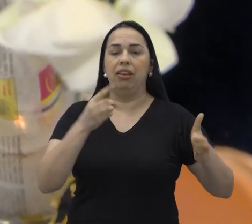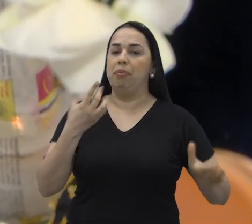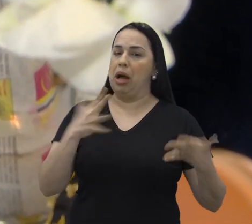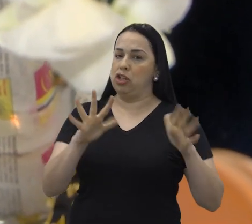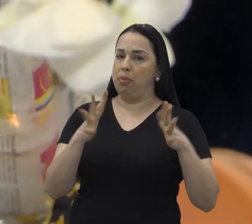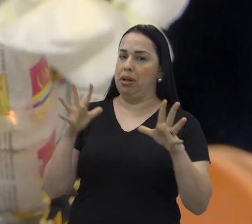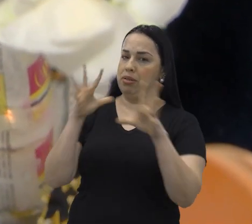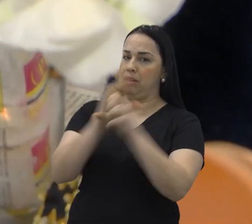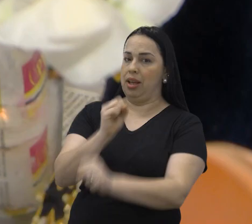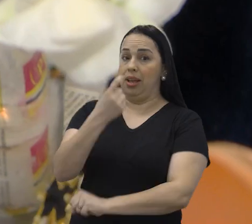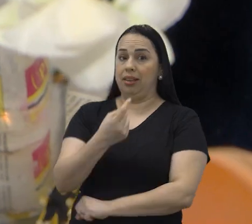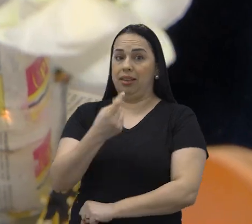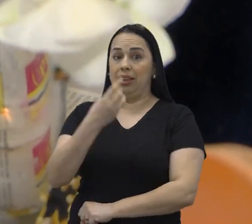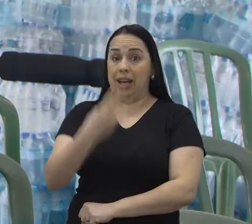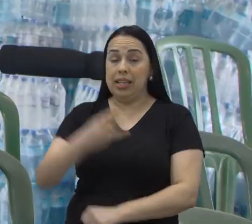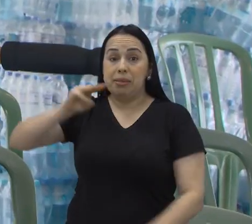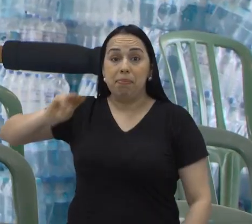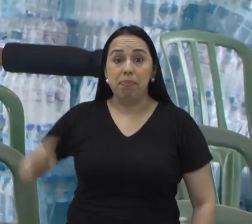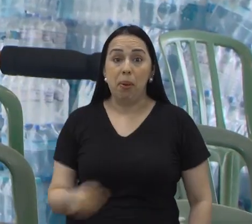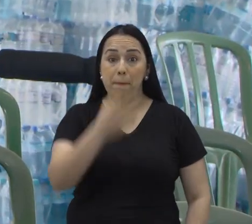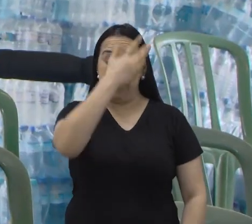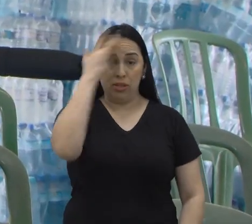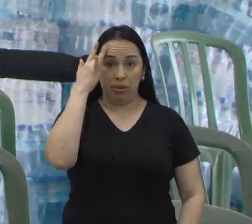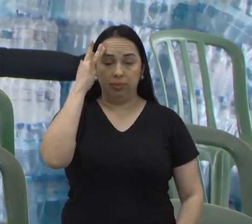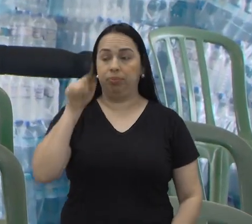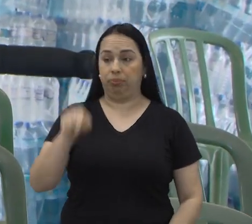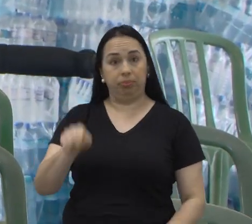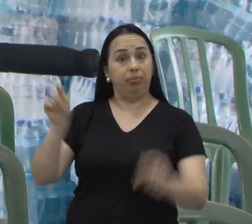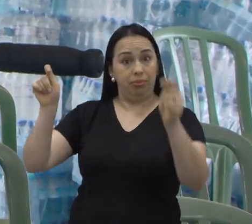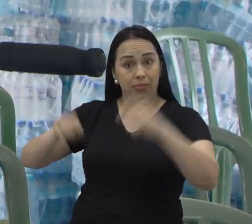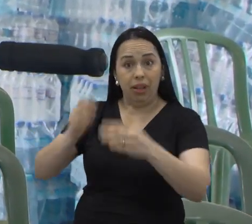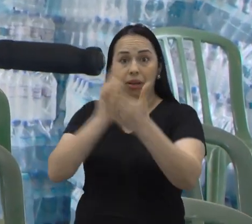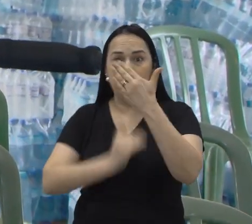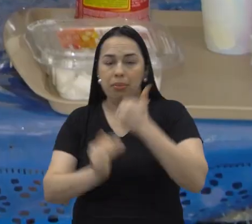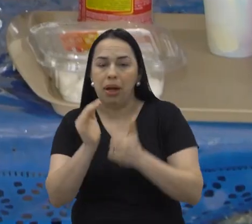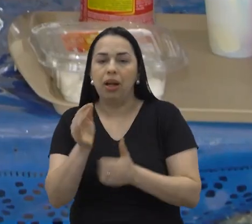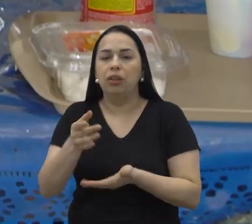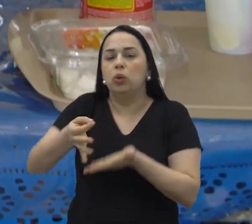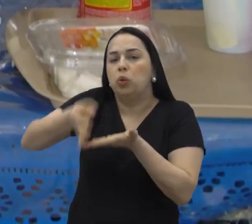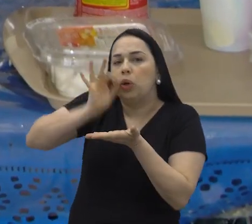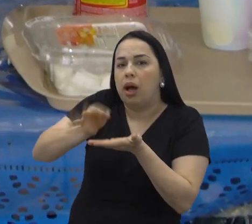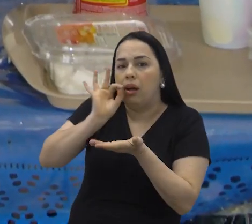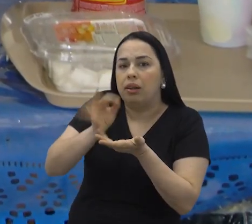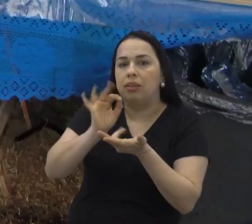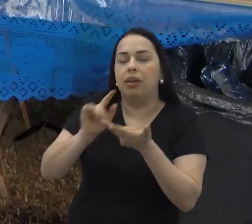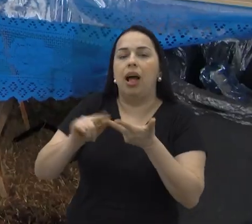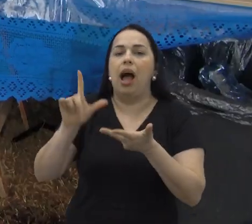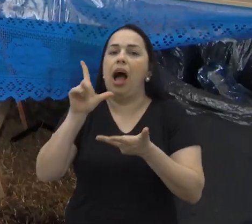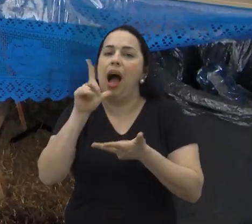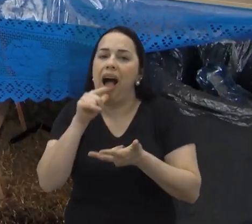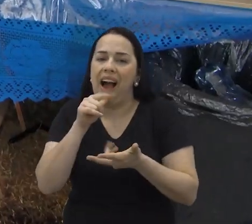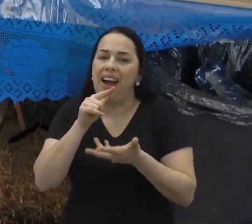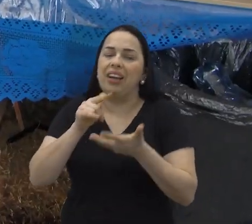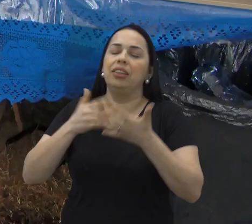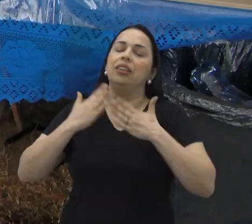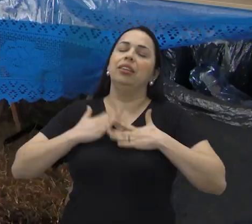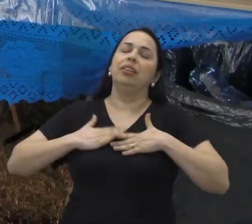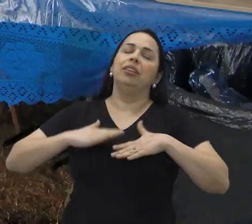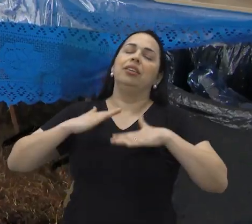de 3.000 pessoas. Os peregrinos podem se alimentar, tomar um café, pegar uma